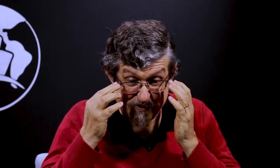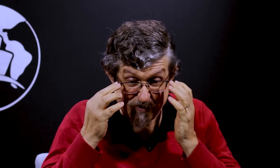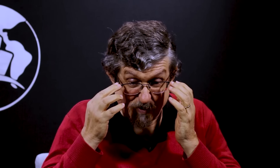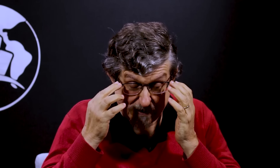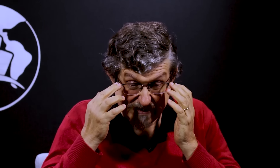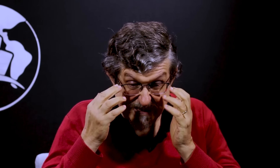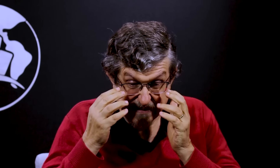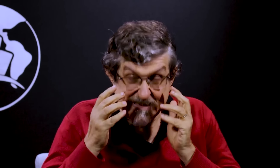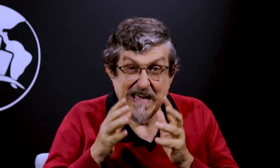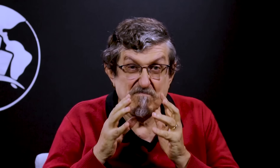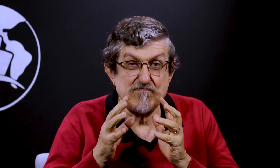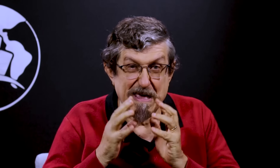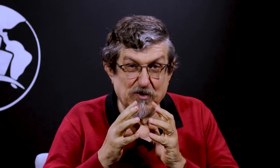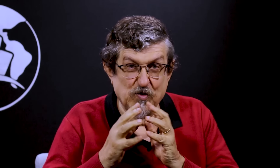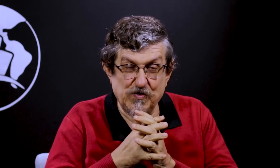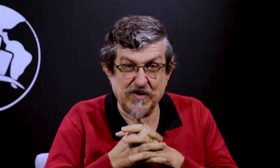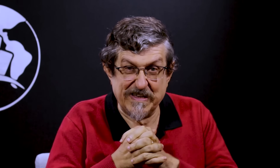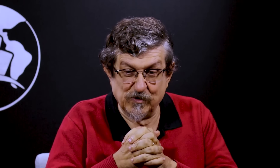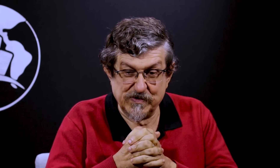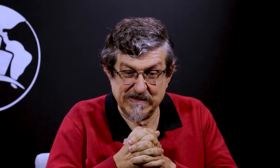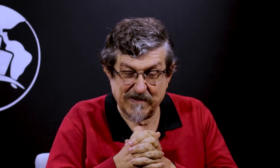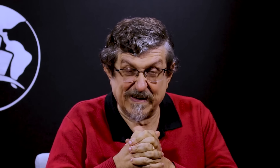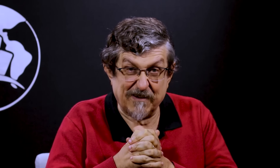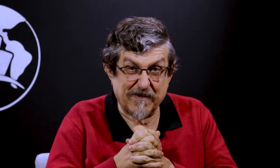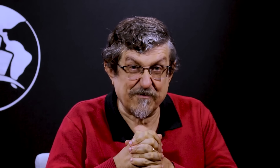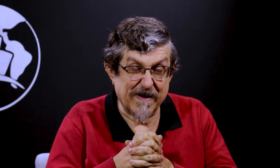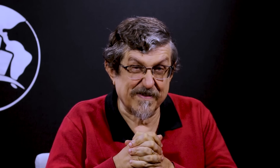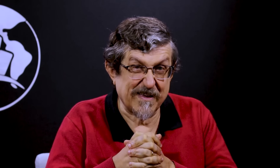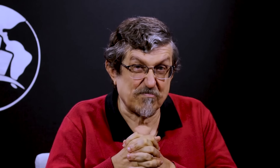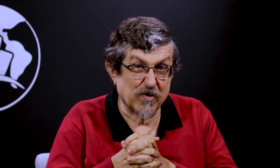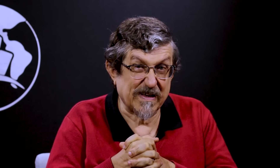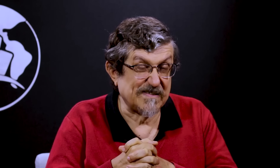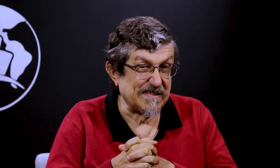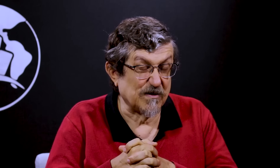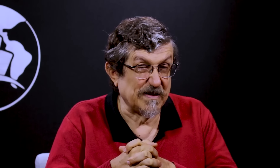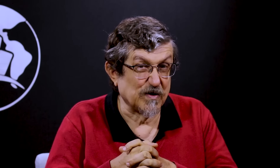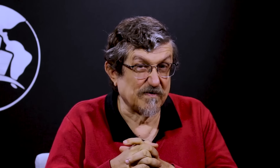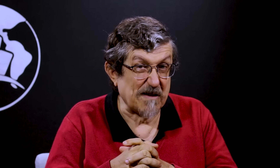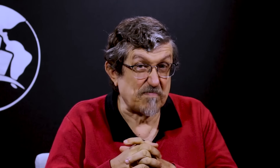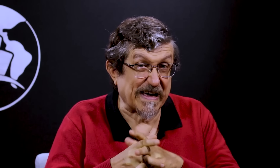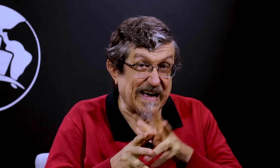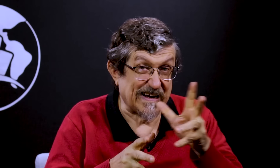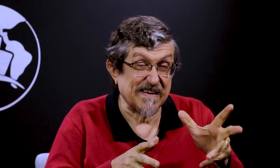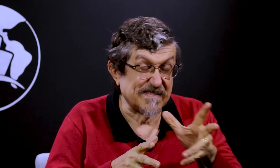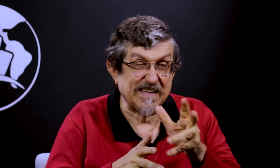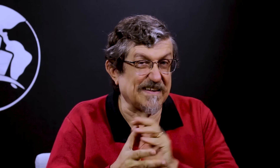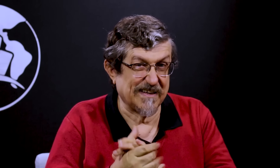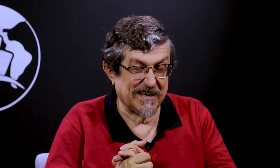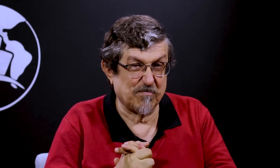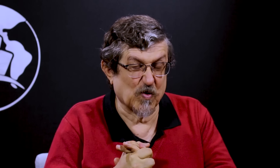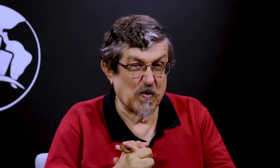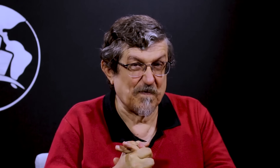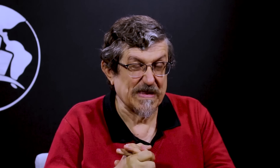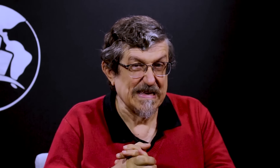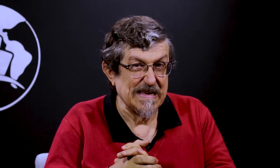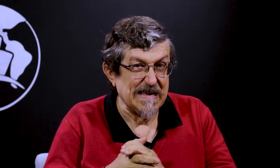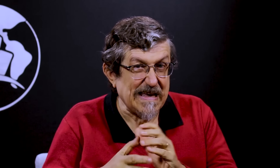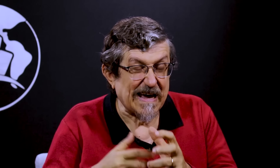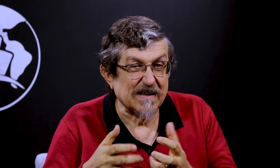que a pessoa tem medo de Deus, então ela vai fazer, porque senão Deus vai pegar ela na esquina daqui a